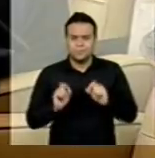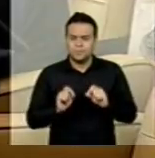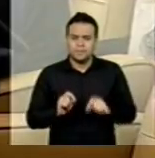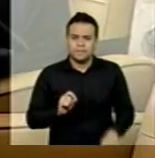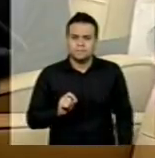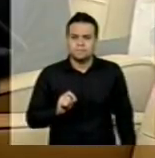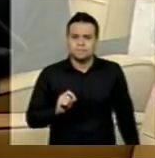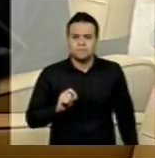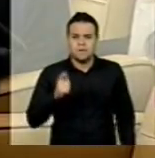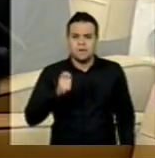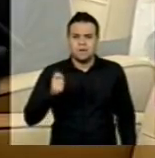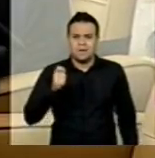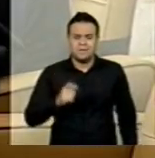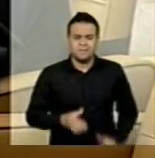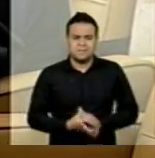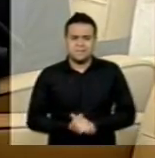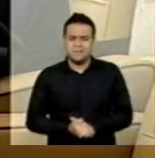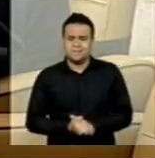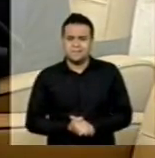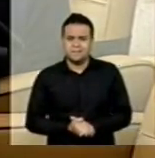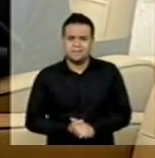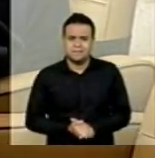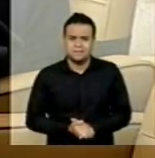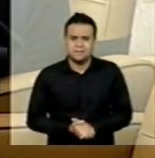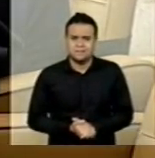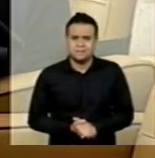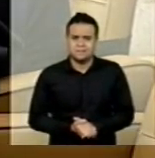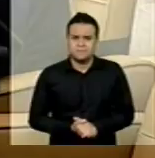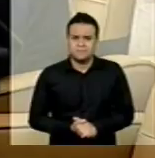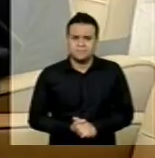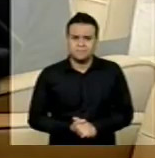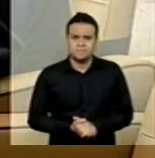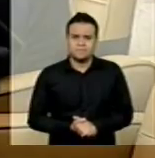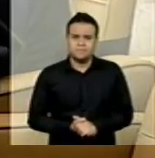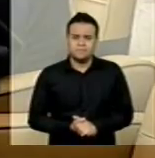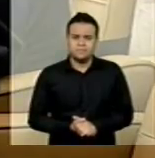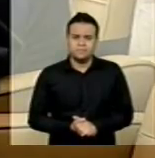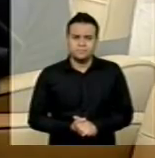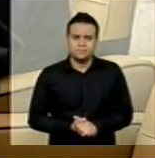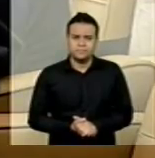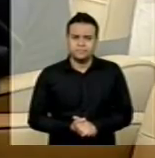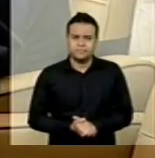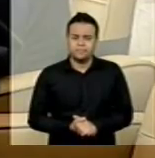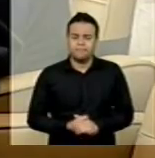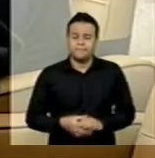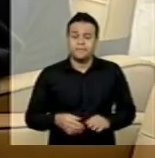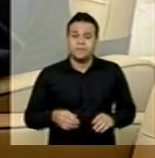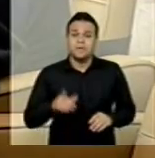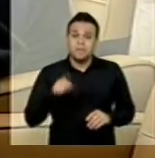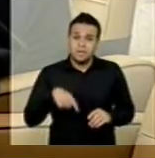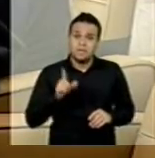associação. É cabível a entidade defender os interesses da